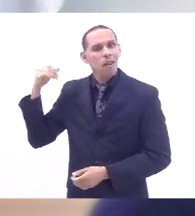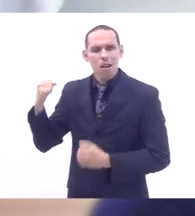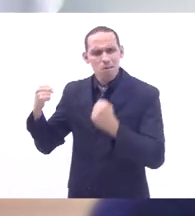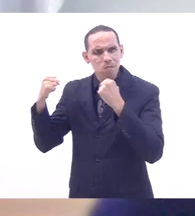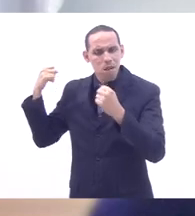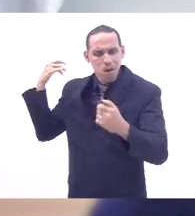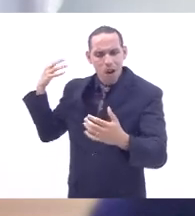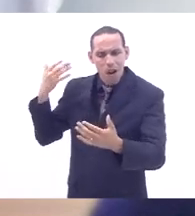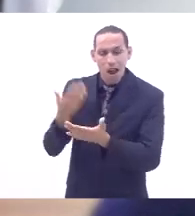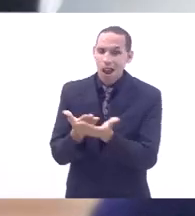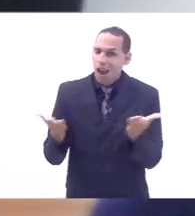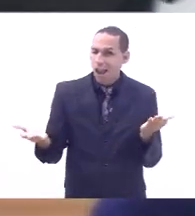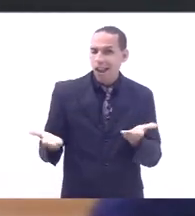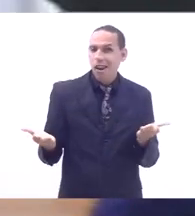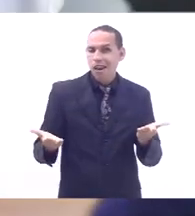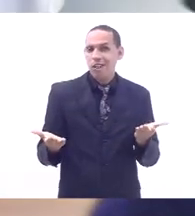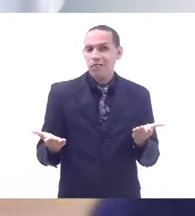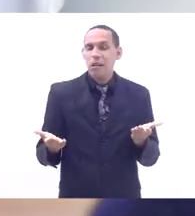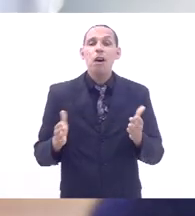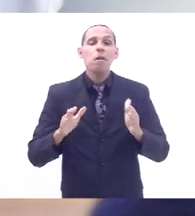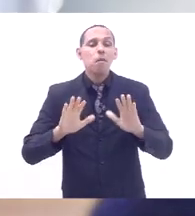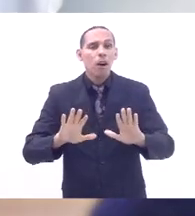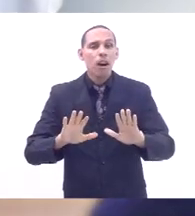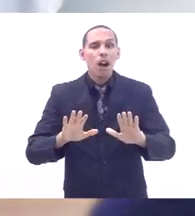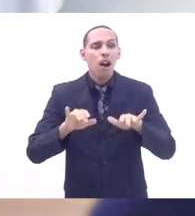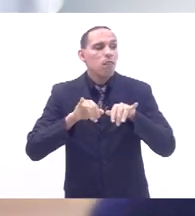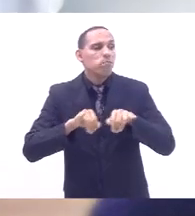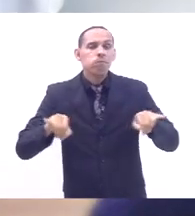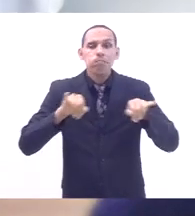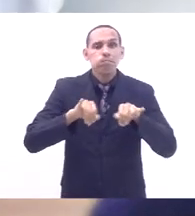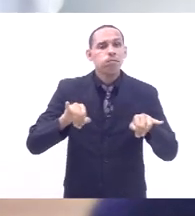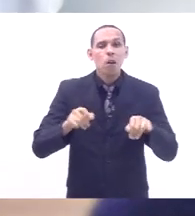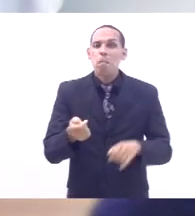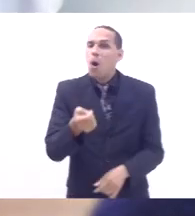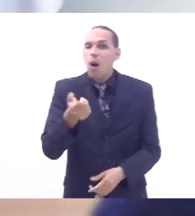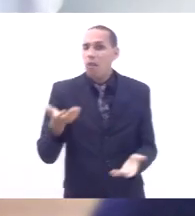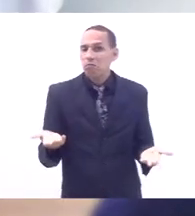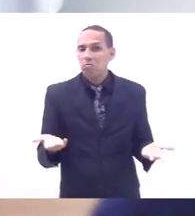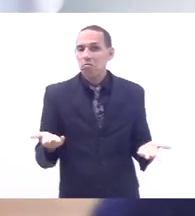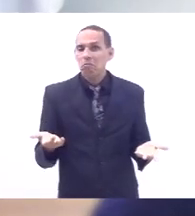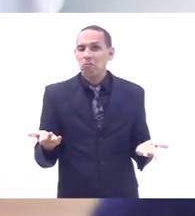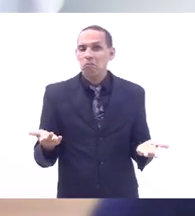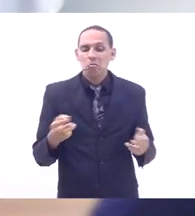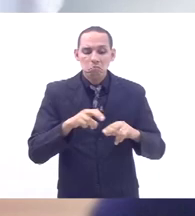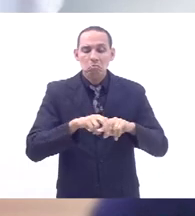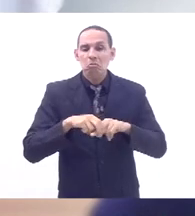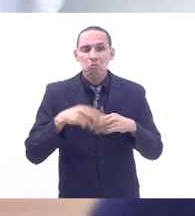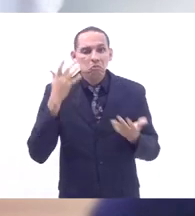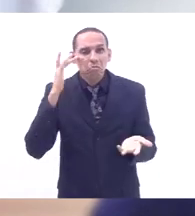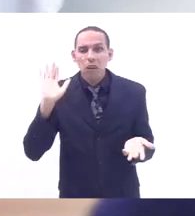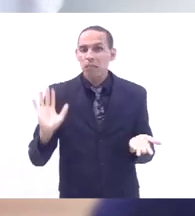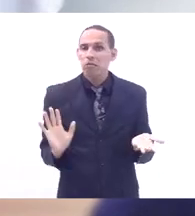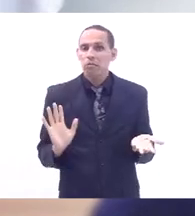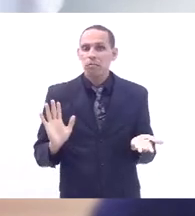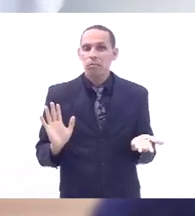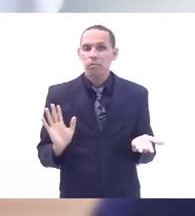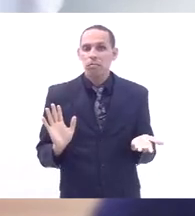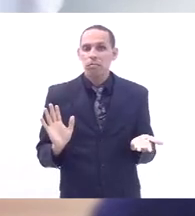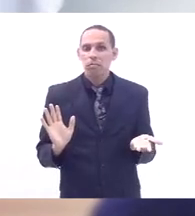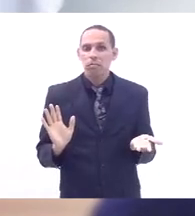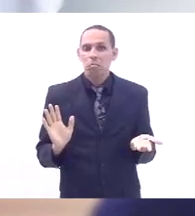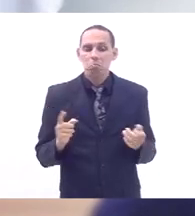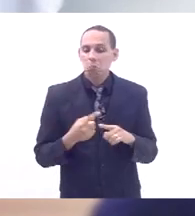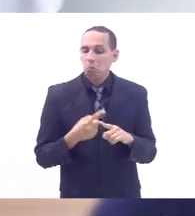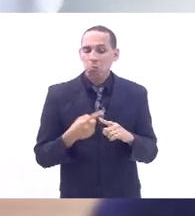né? Só que não é muito divulgada, mas eu também não sei nenhum motivo, não sei